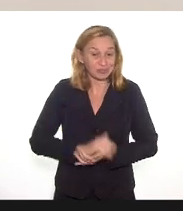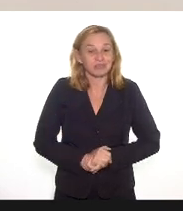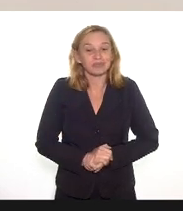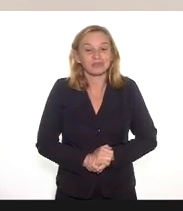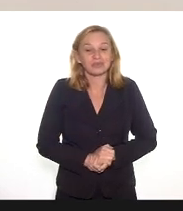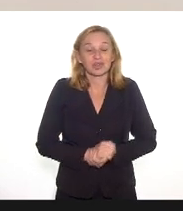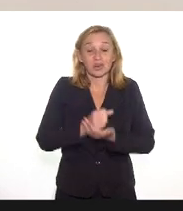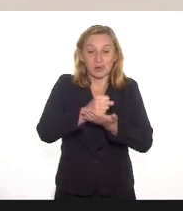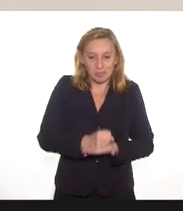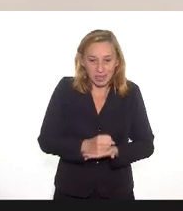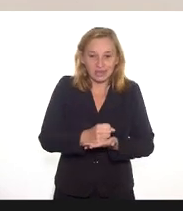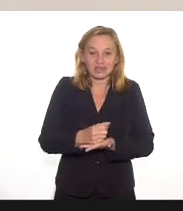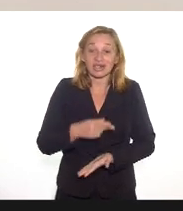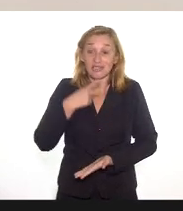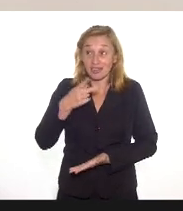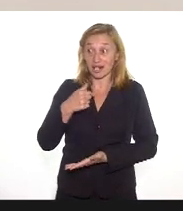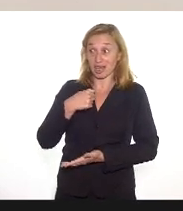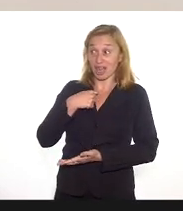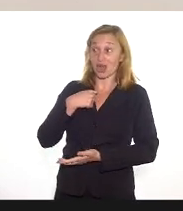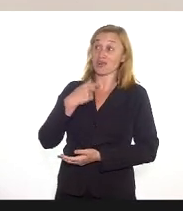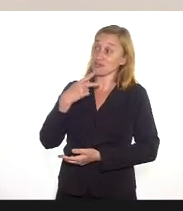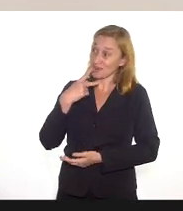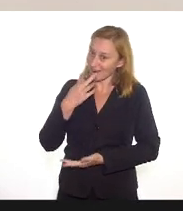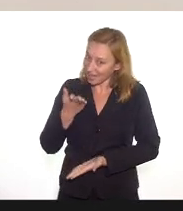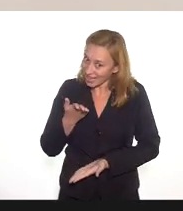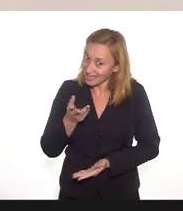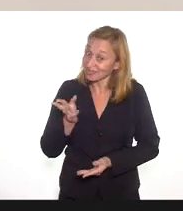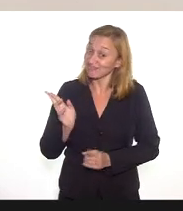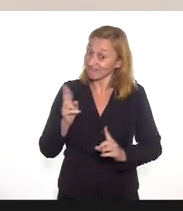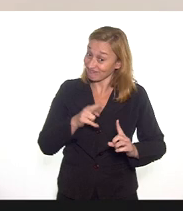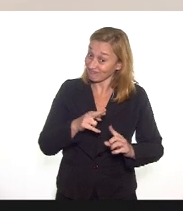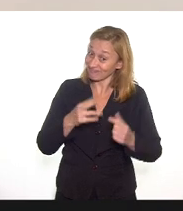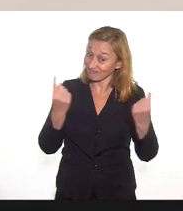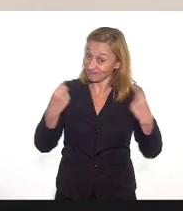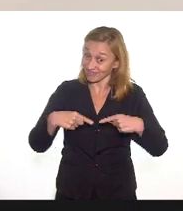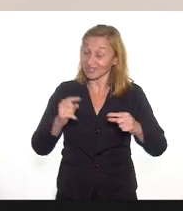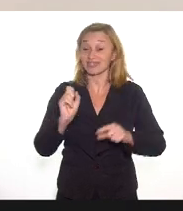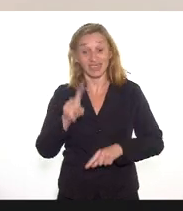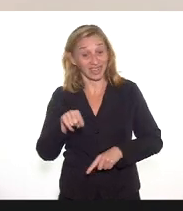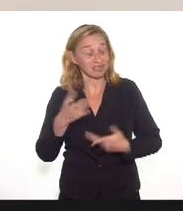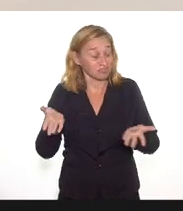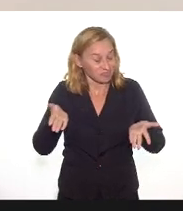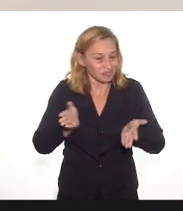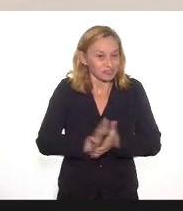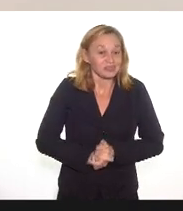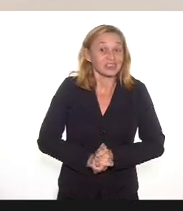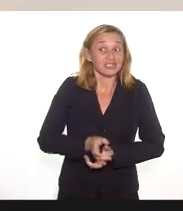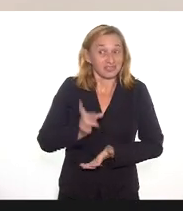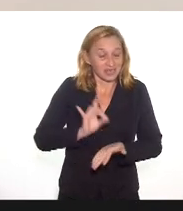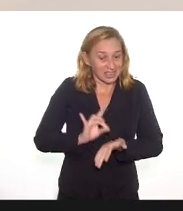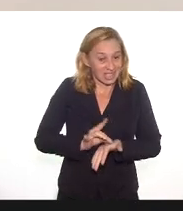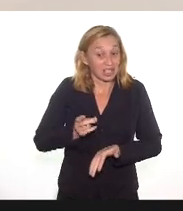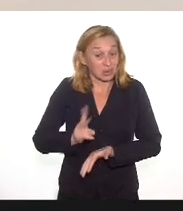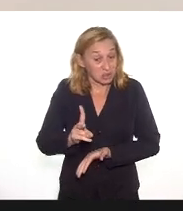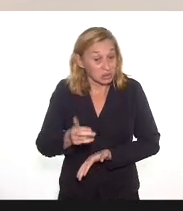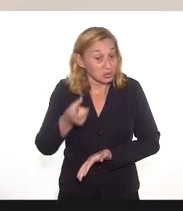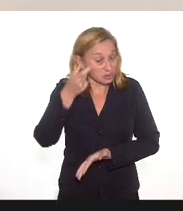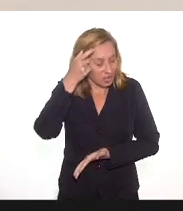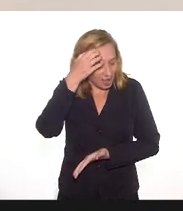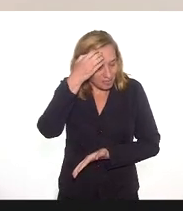o peso das palavras que eu mesmo me referi como desafios, né? E realmente é isso, né? Continuo com a mesma